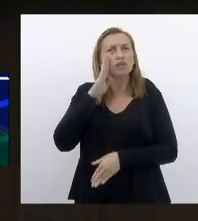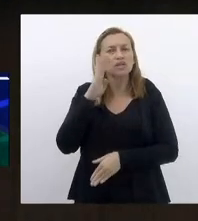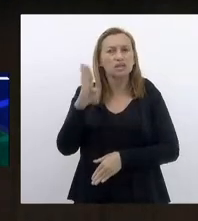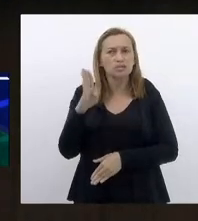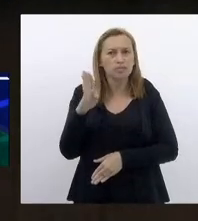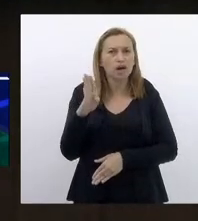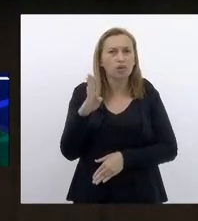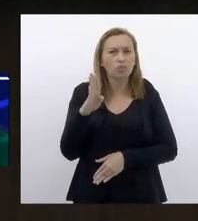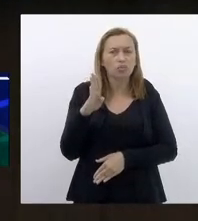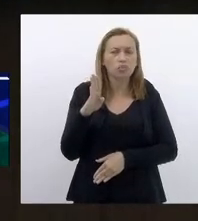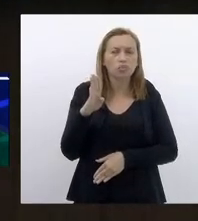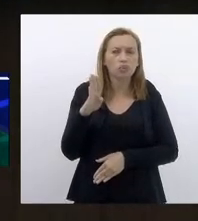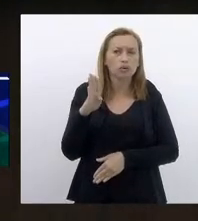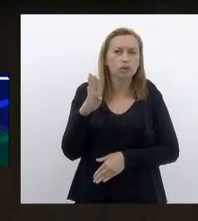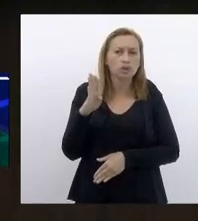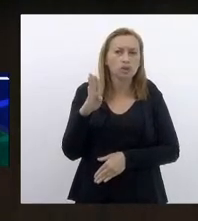a